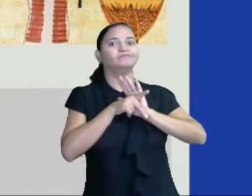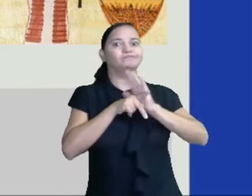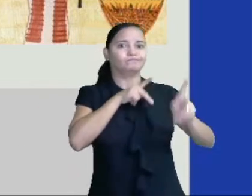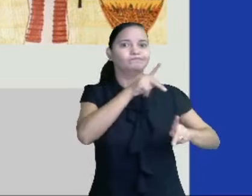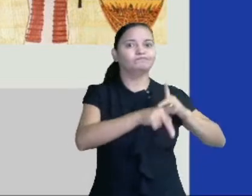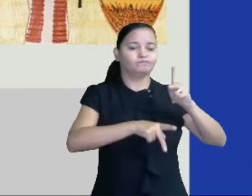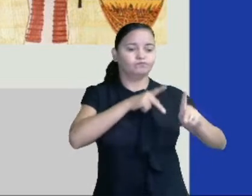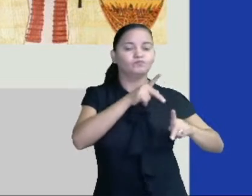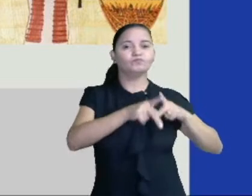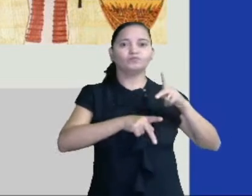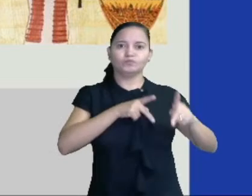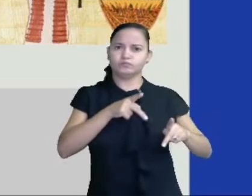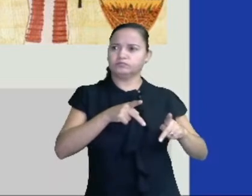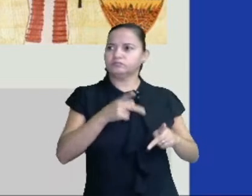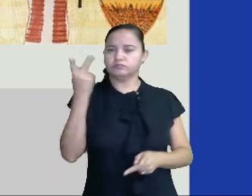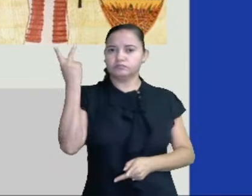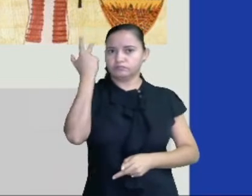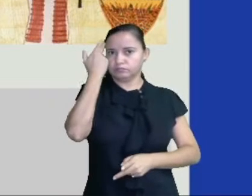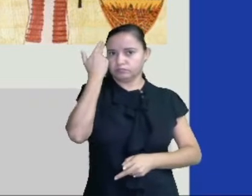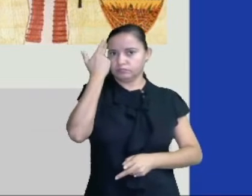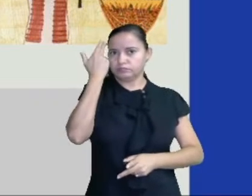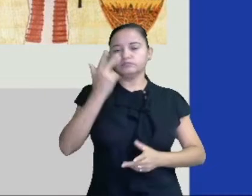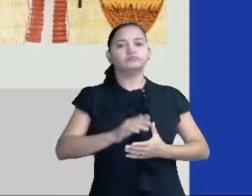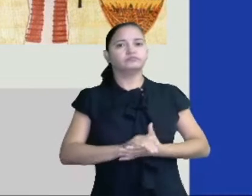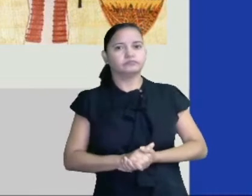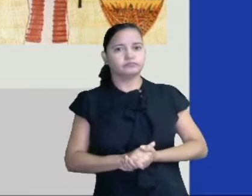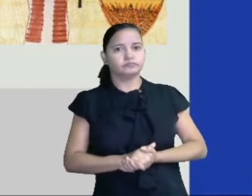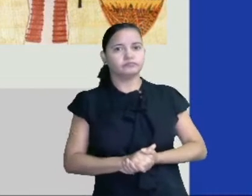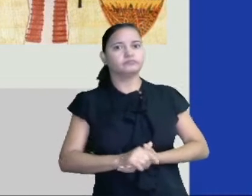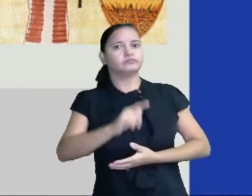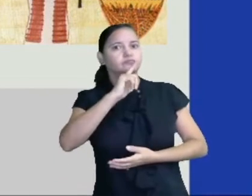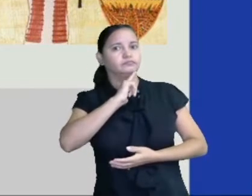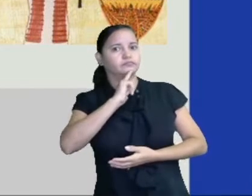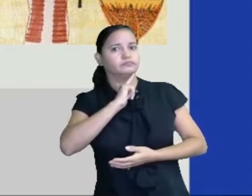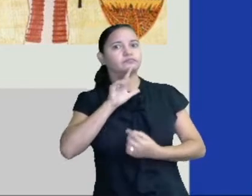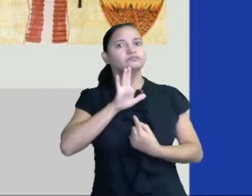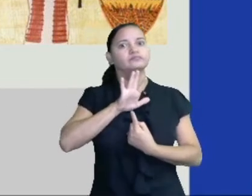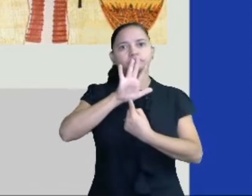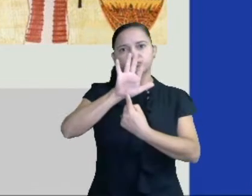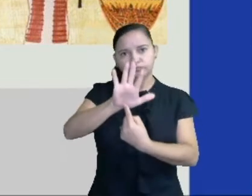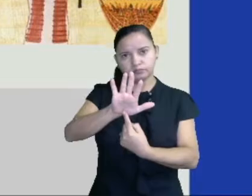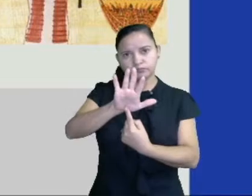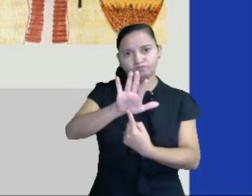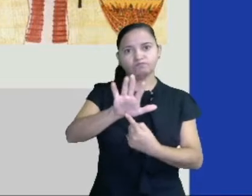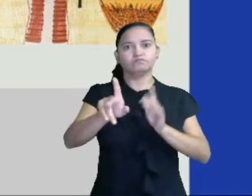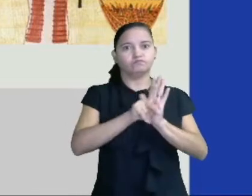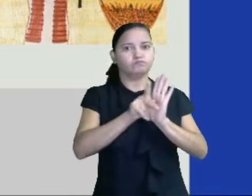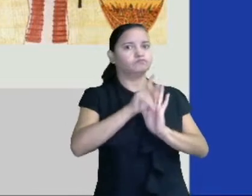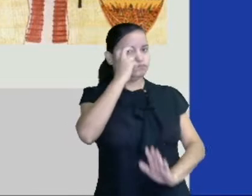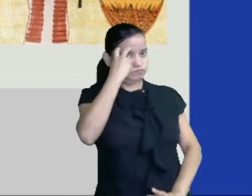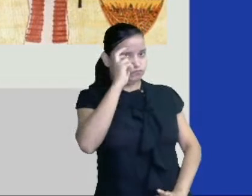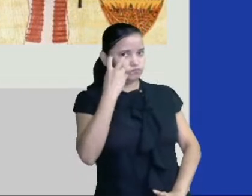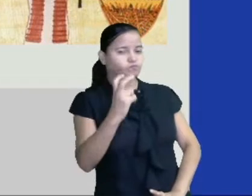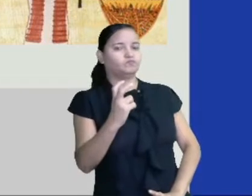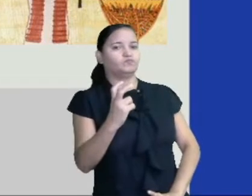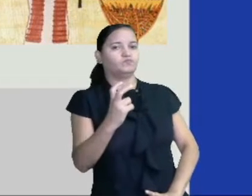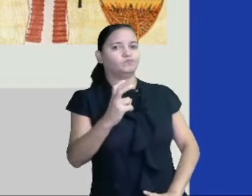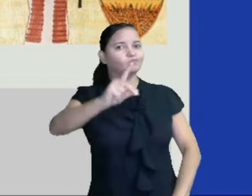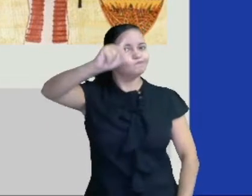restringindo-a, fixando apenas a ideia de que esse período histórico se passa apenas